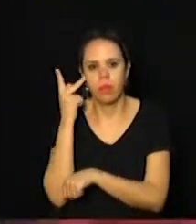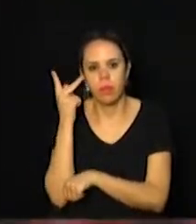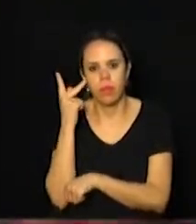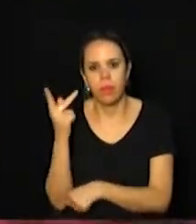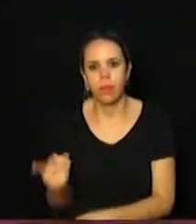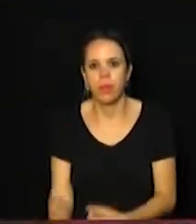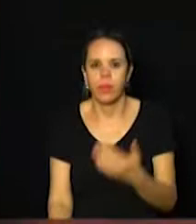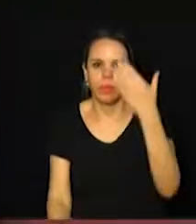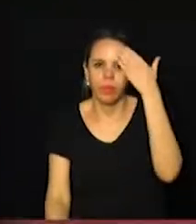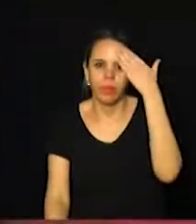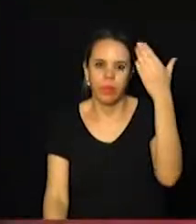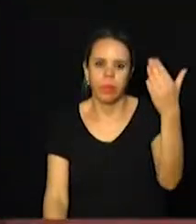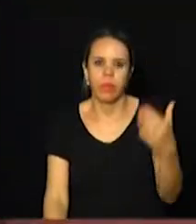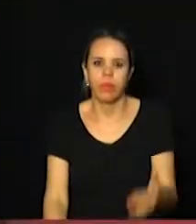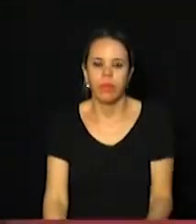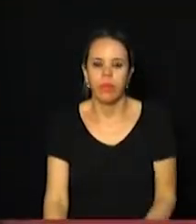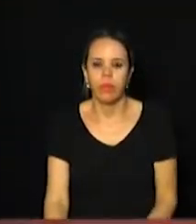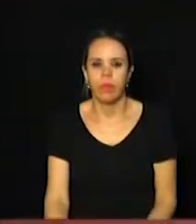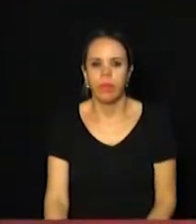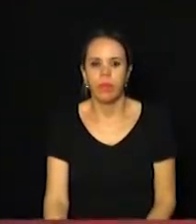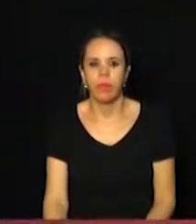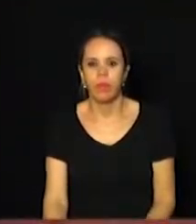obrigado tchau